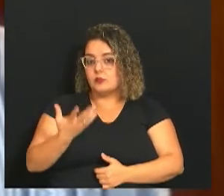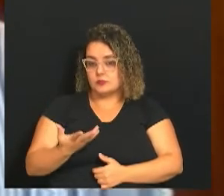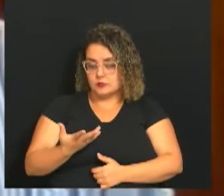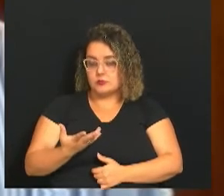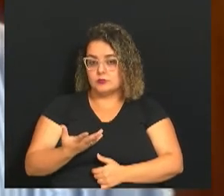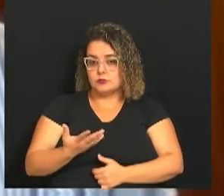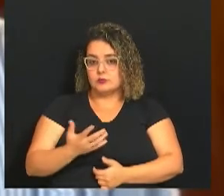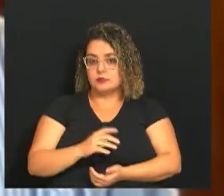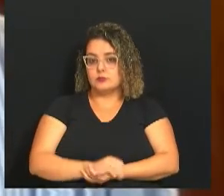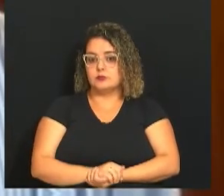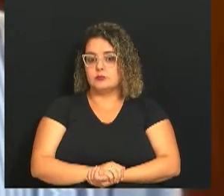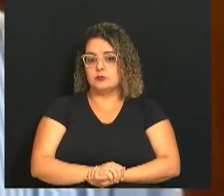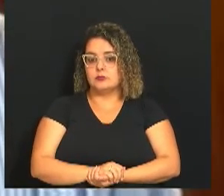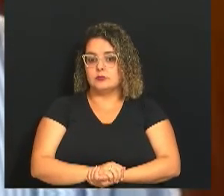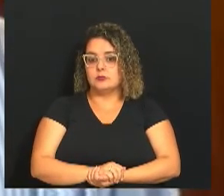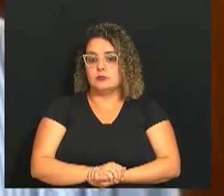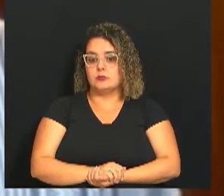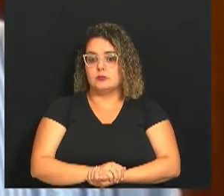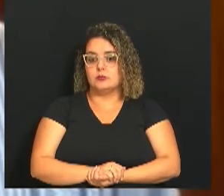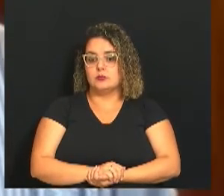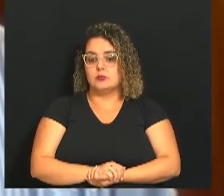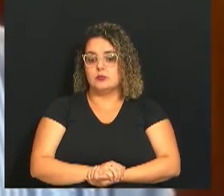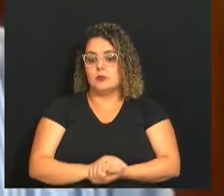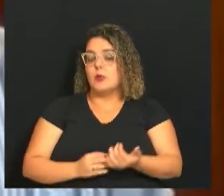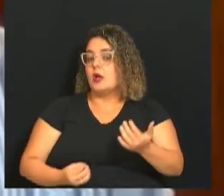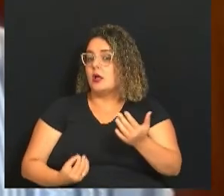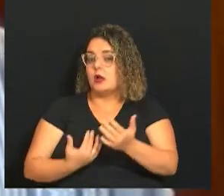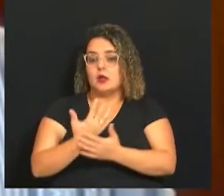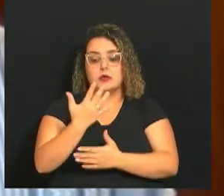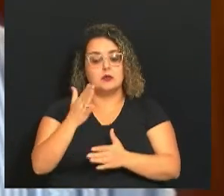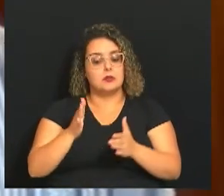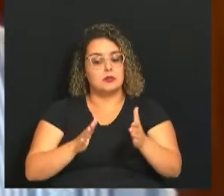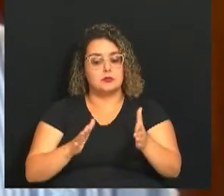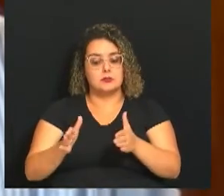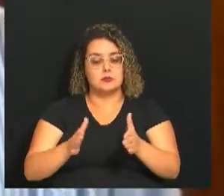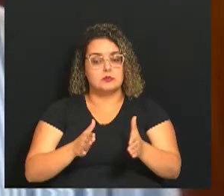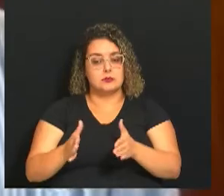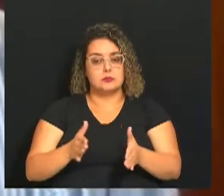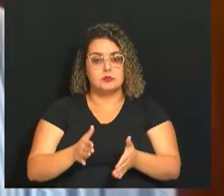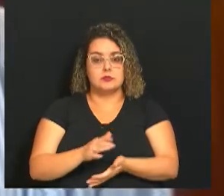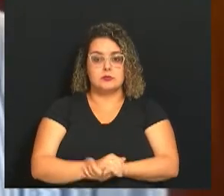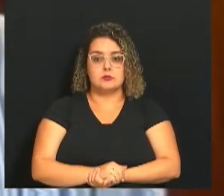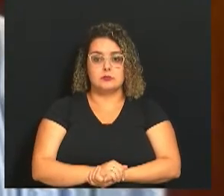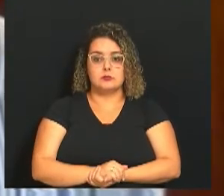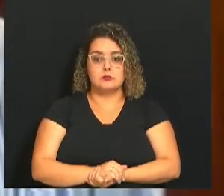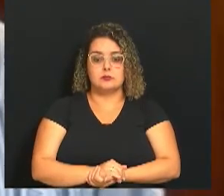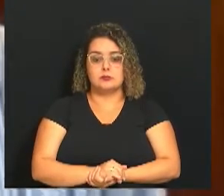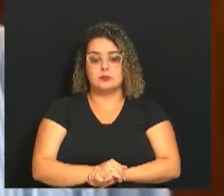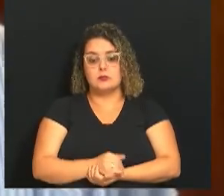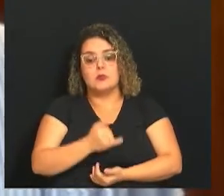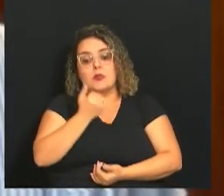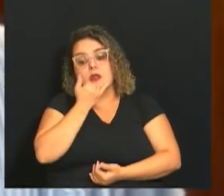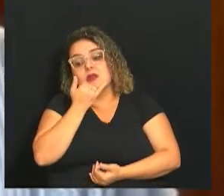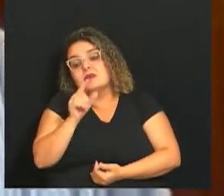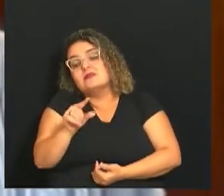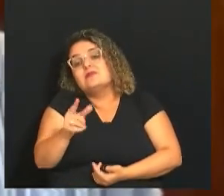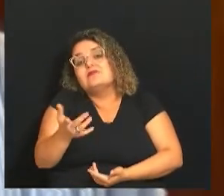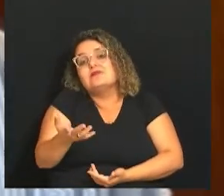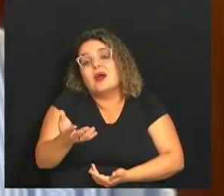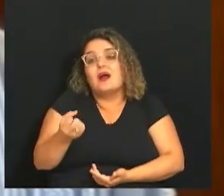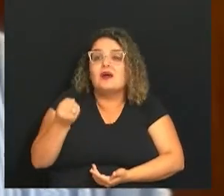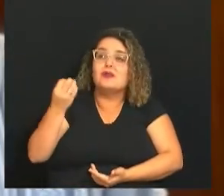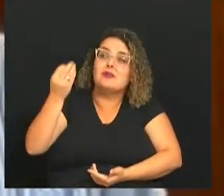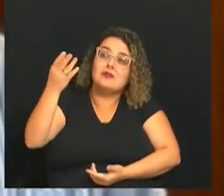começar a criar situações para se desculpar. Então, ele falava, não viajei para a